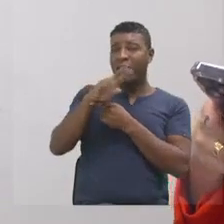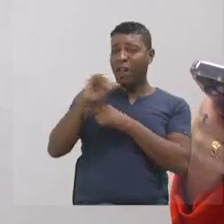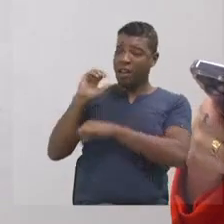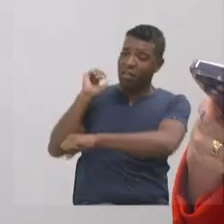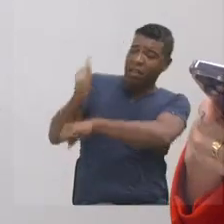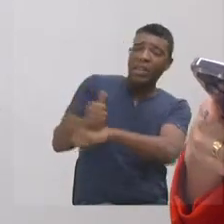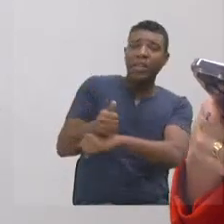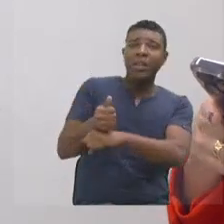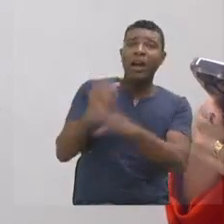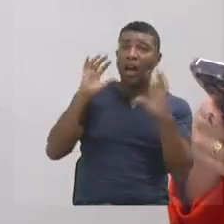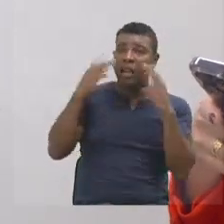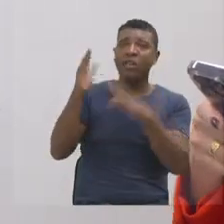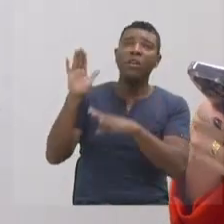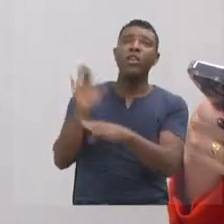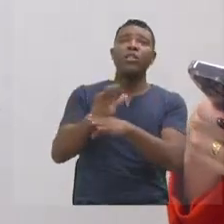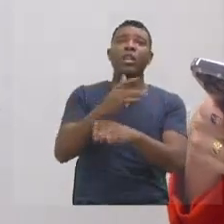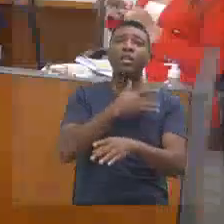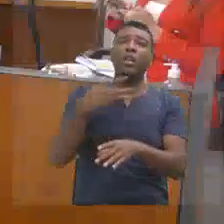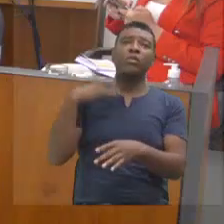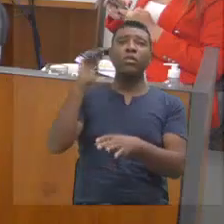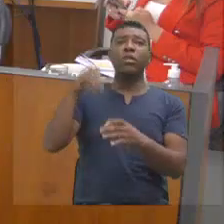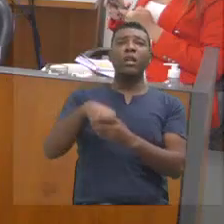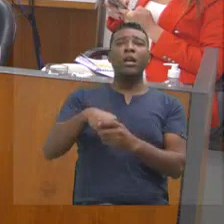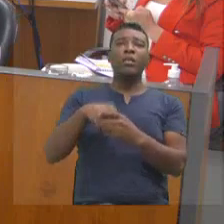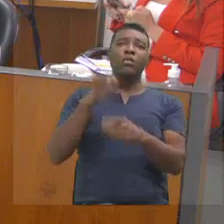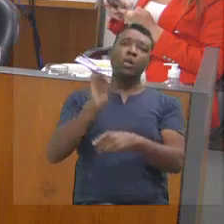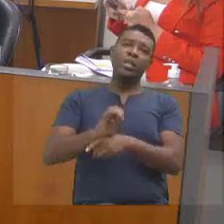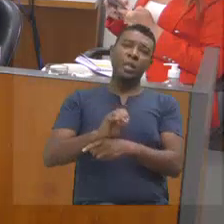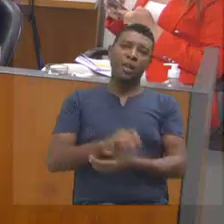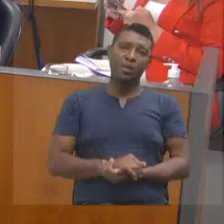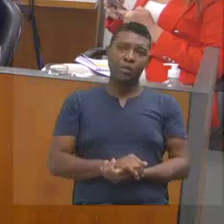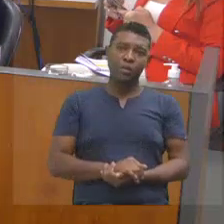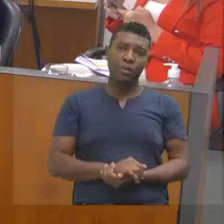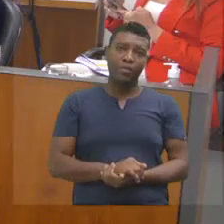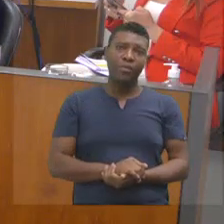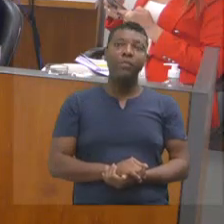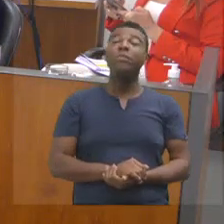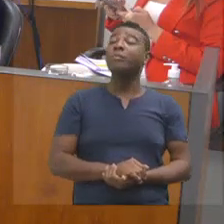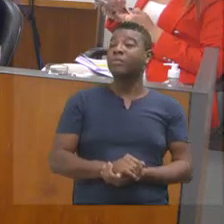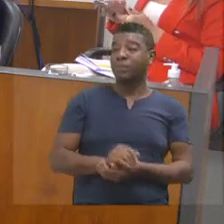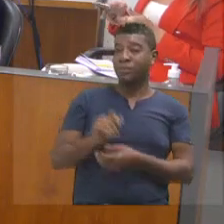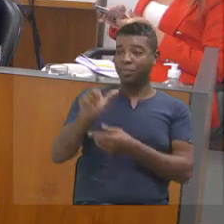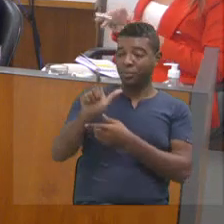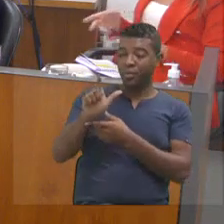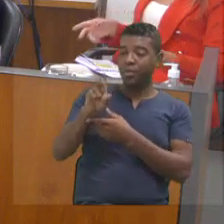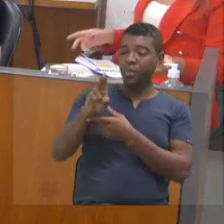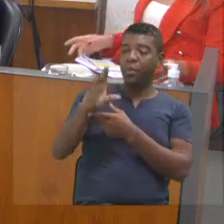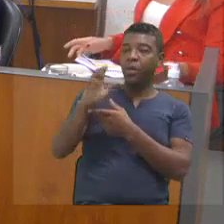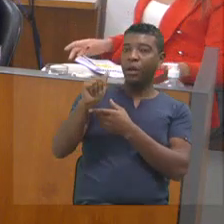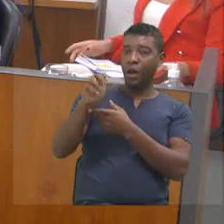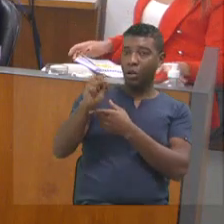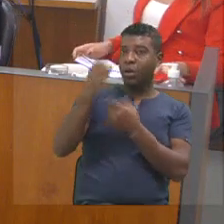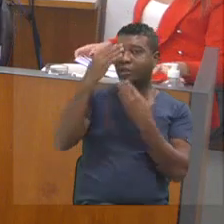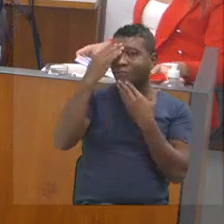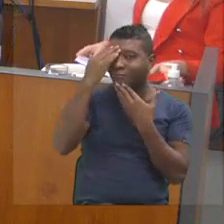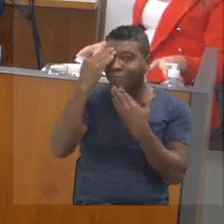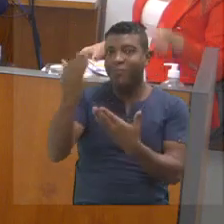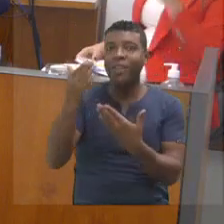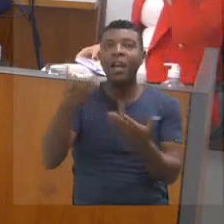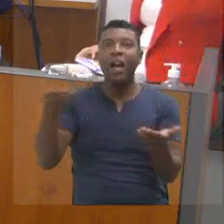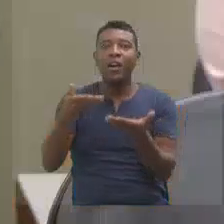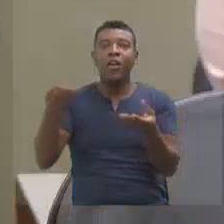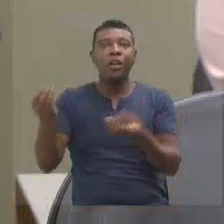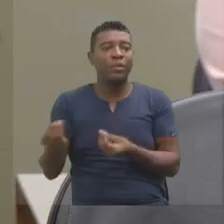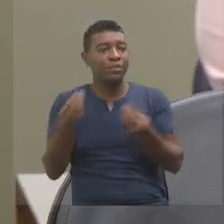pública do nosso Estado obrigado agradeço sua intervenção Lucas lasmar quer passar para mão do secretário